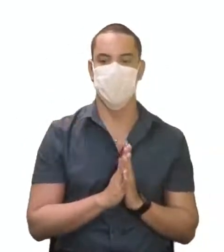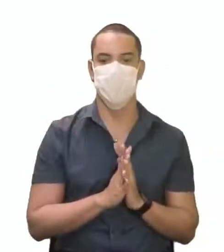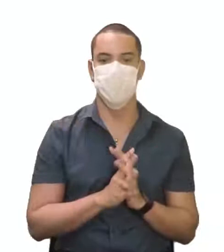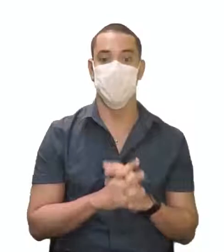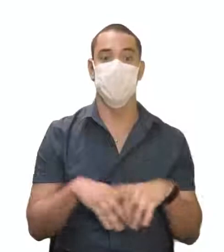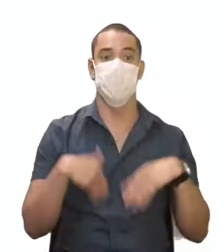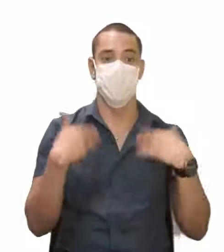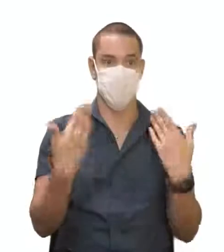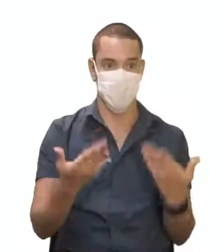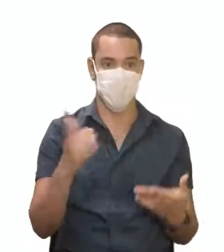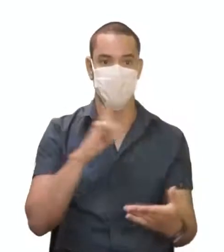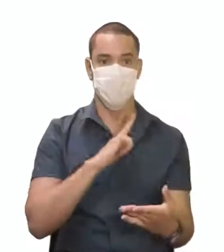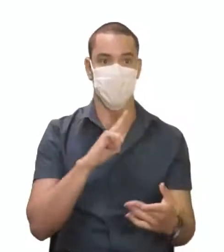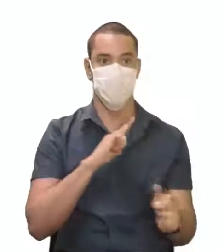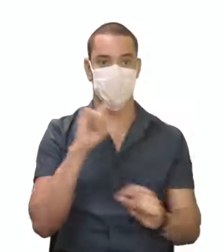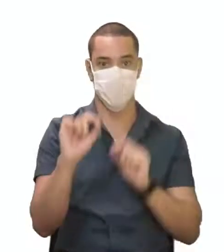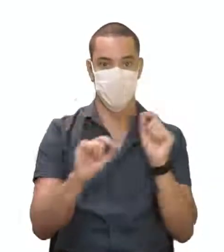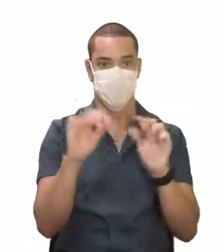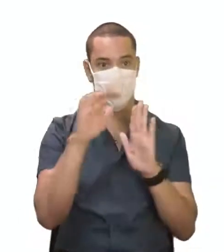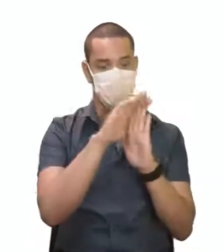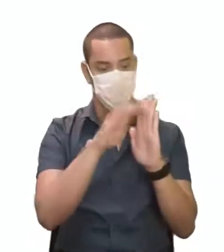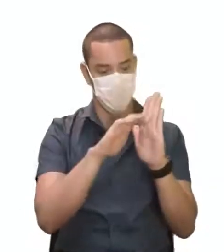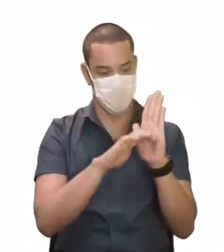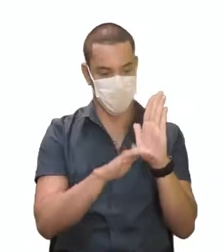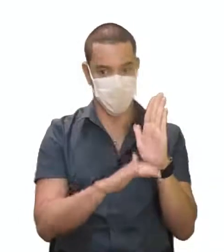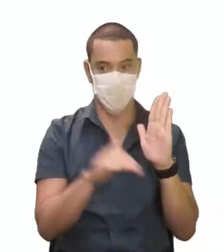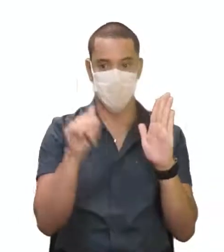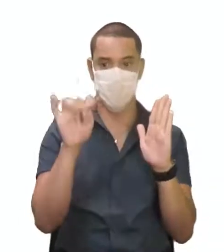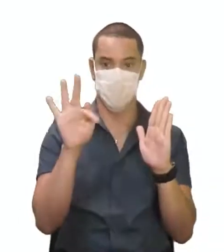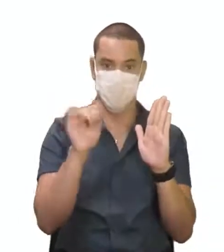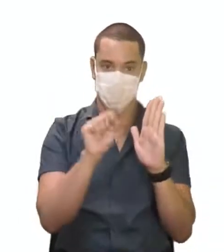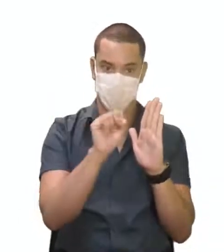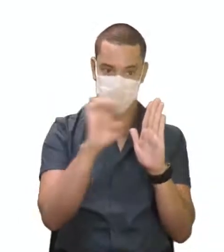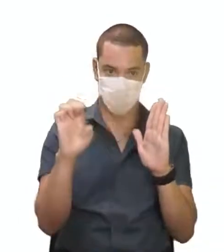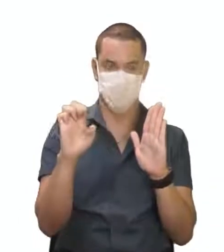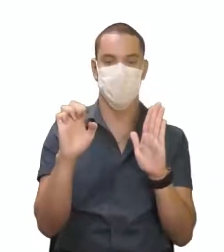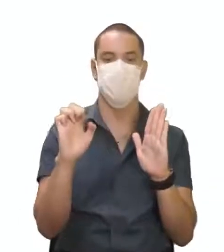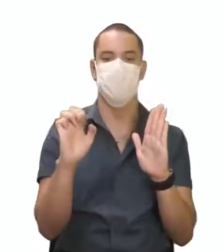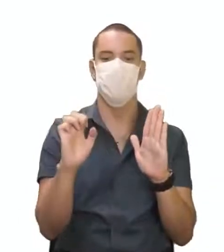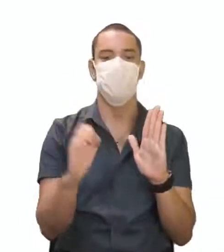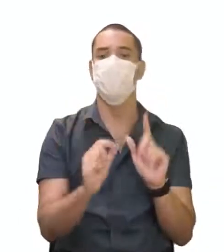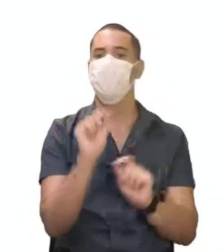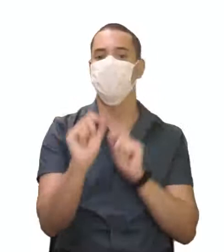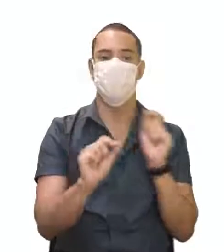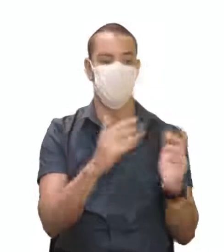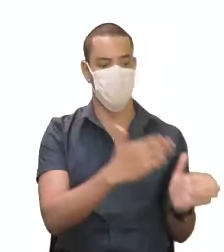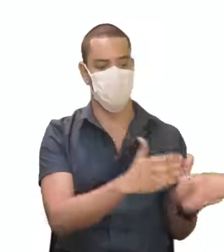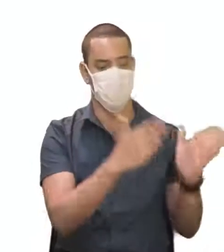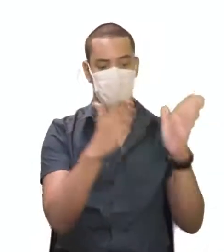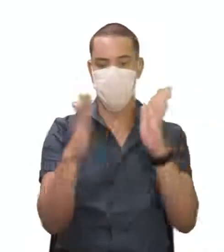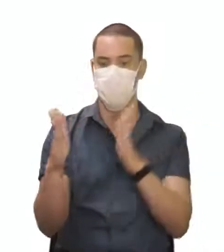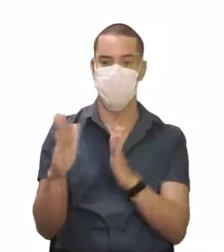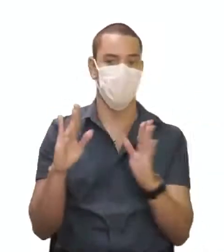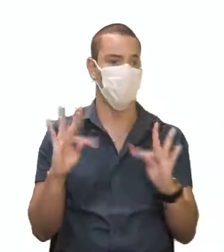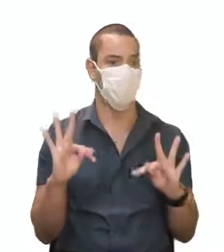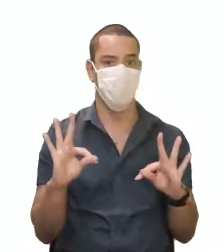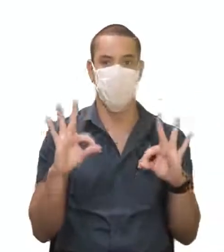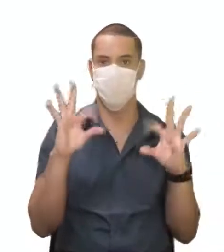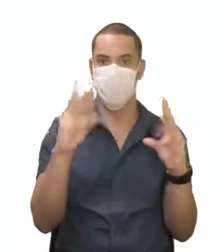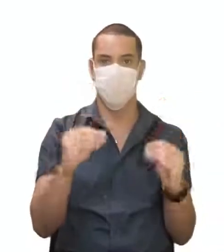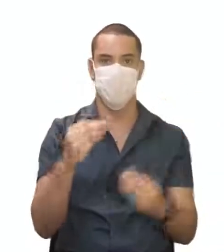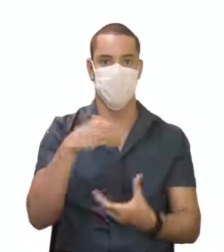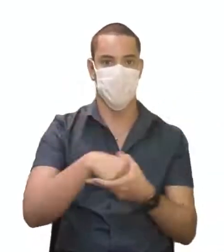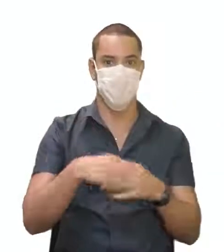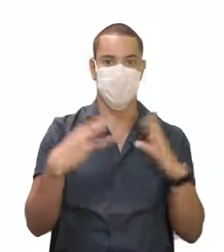Mas então nós temos essas 4 fases que vão estar acontecendo no processo de mitose. E ela ocorre em todas as